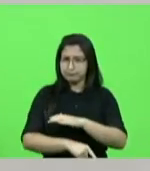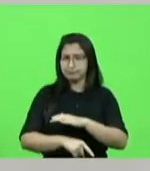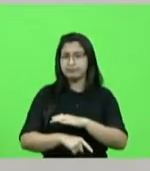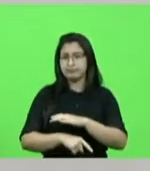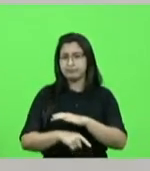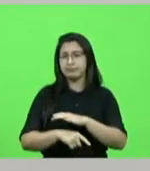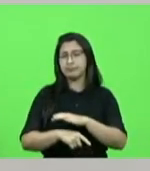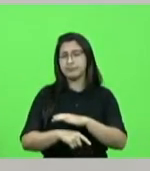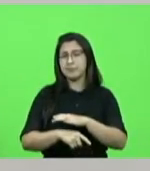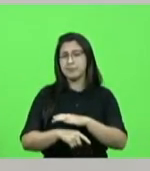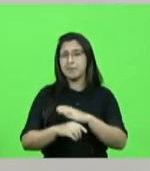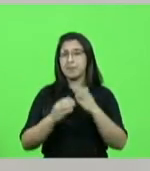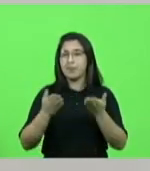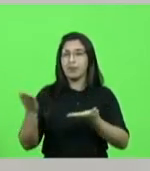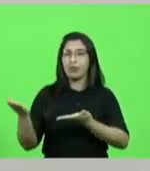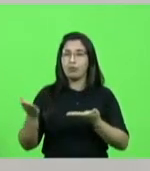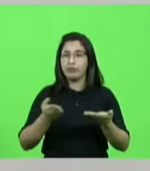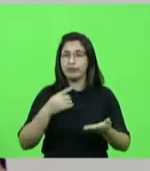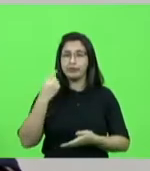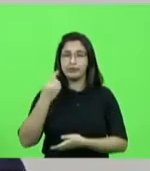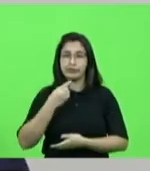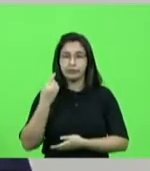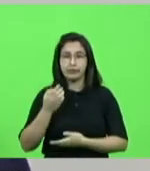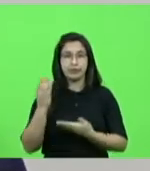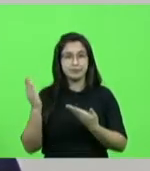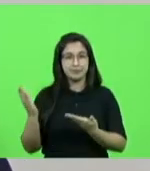Mas concedo a parte a Vossa Excelência, deputado, com muita honra.